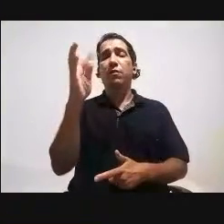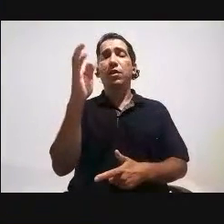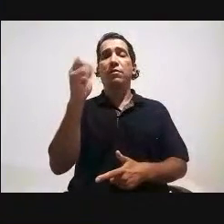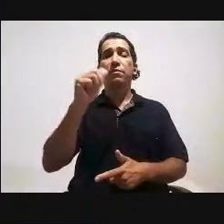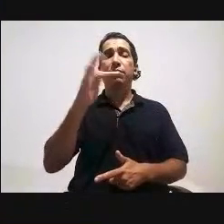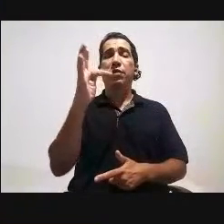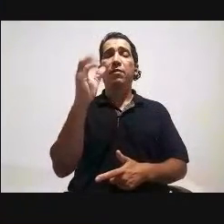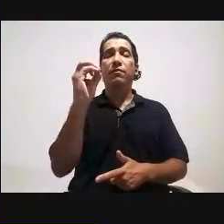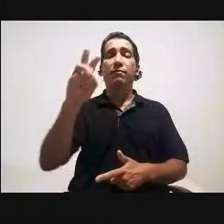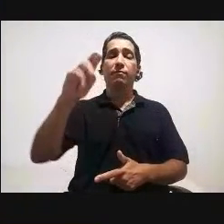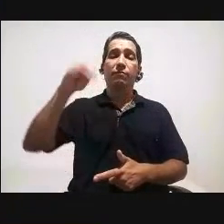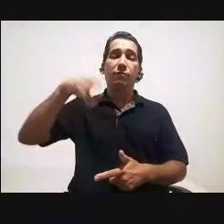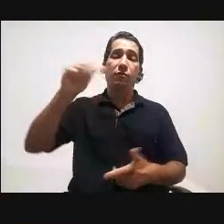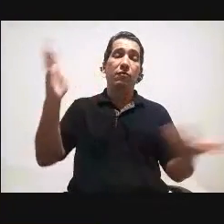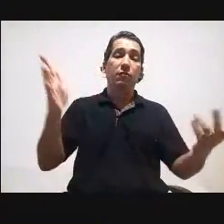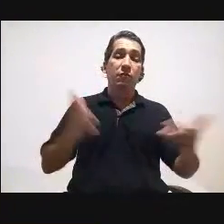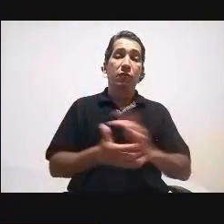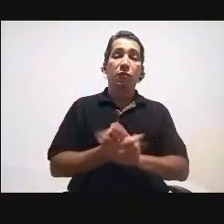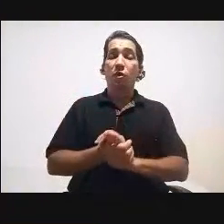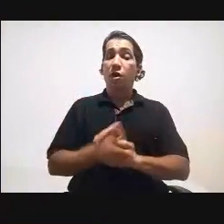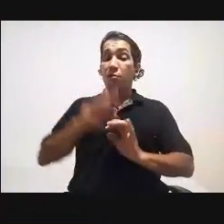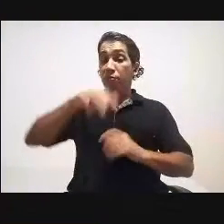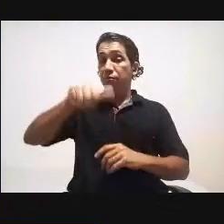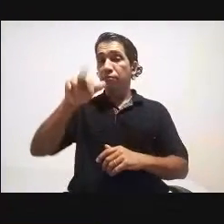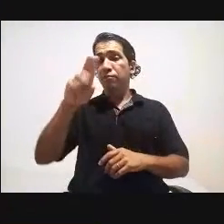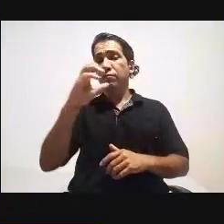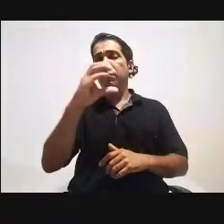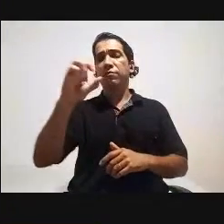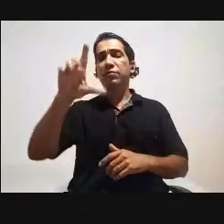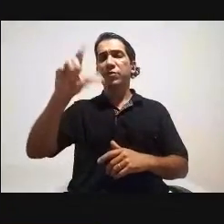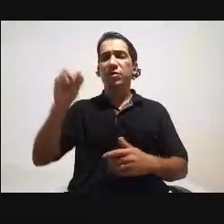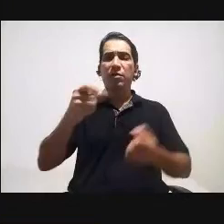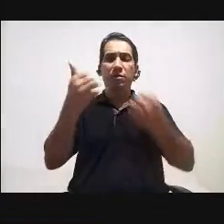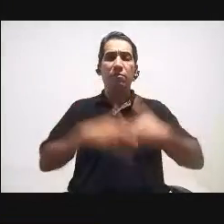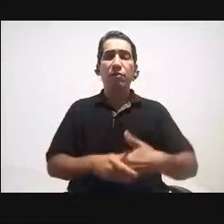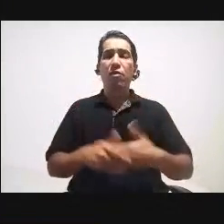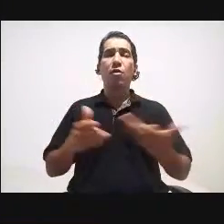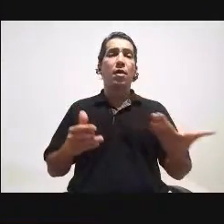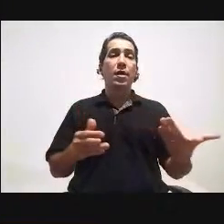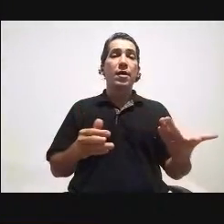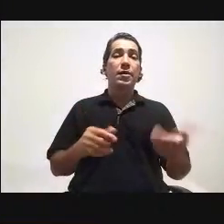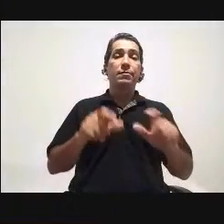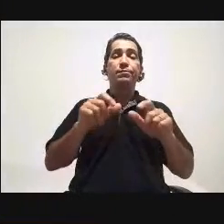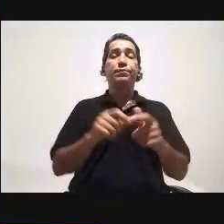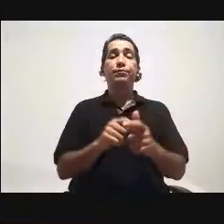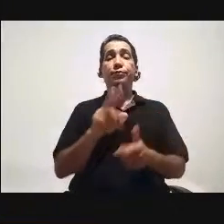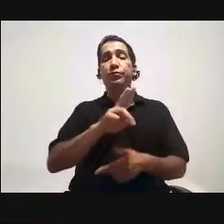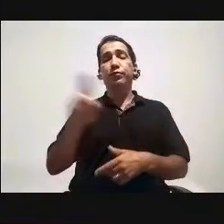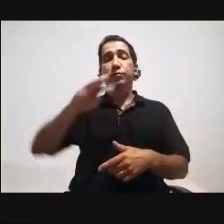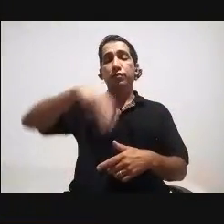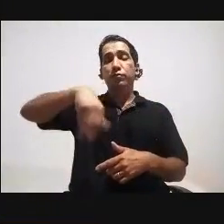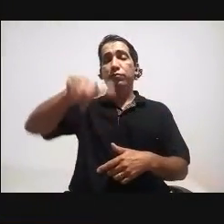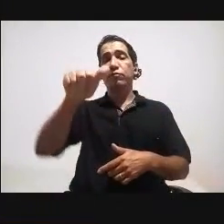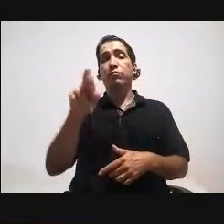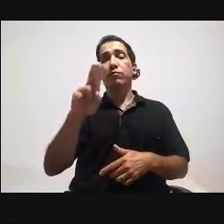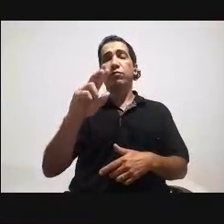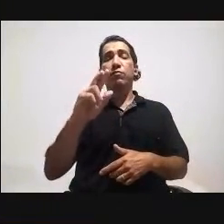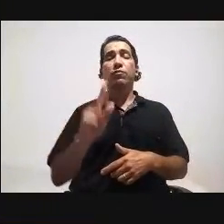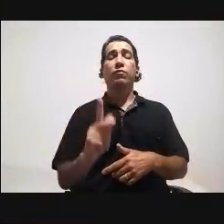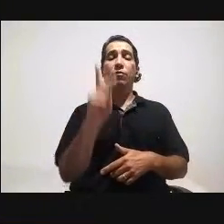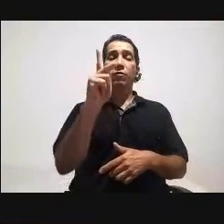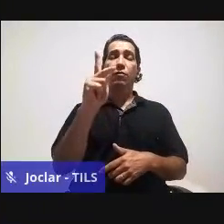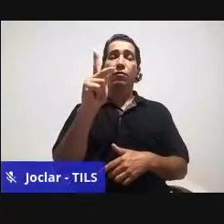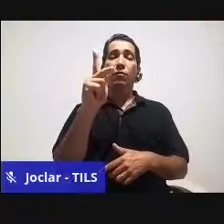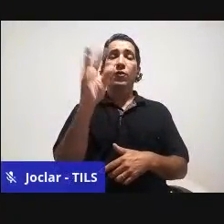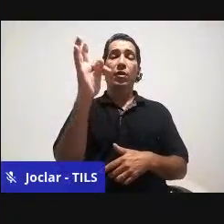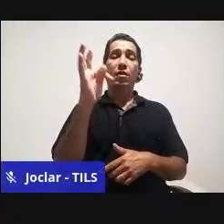fez referência, né? O chamado marketplace, tudo vai ser, por exemplo, eu posso ter uma lojinha, não tem problema,